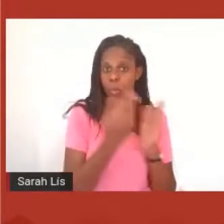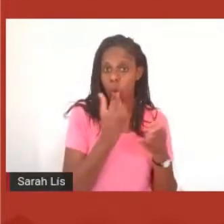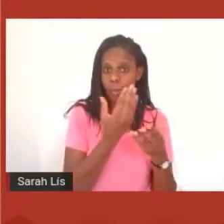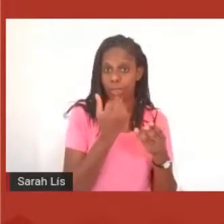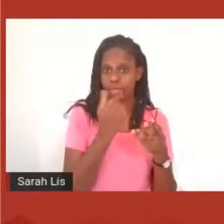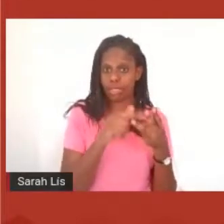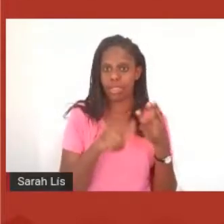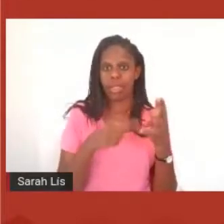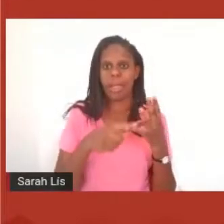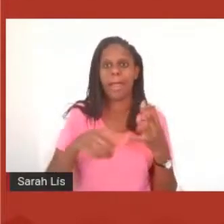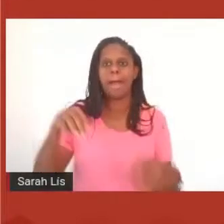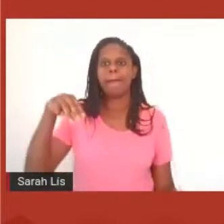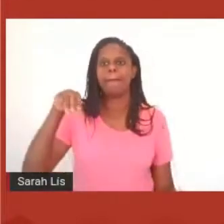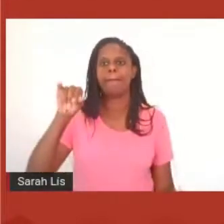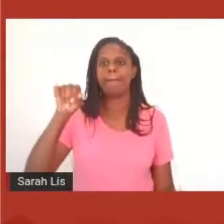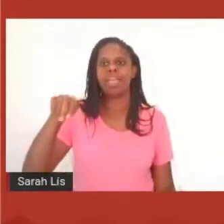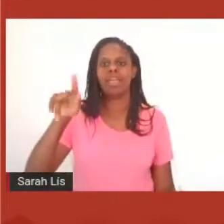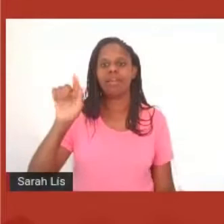Questionamentos. Acho